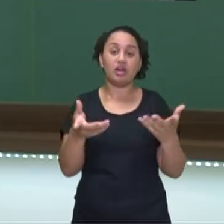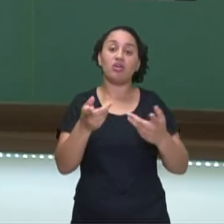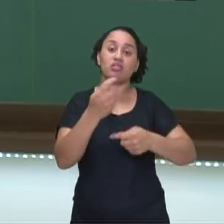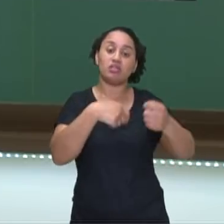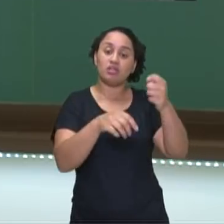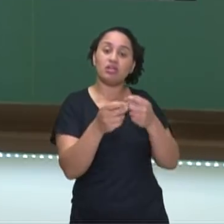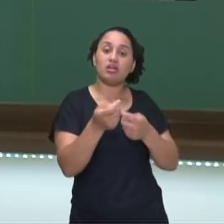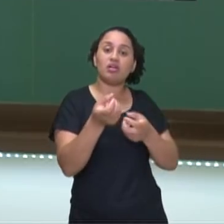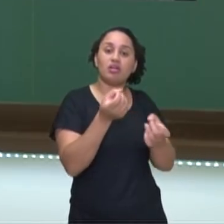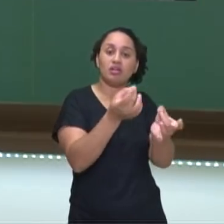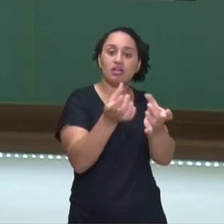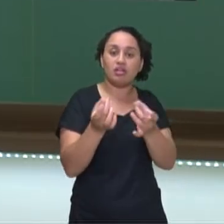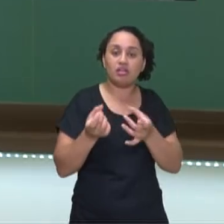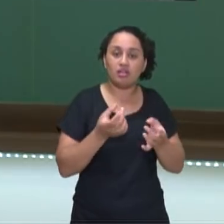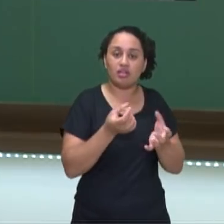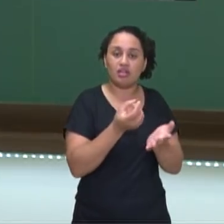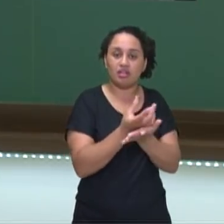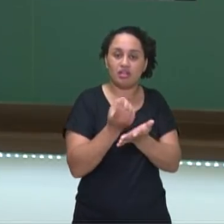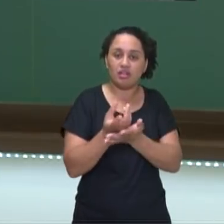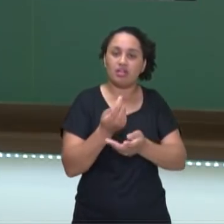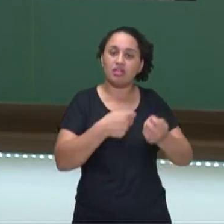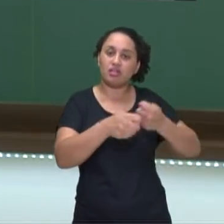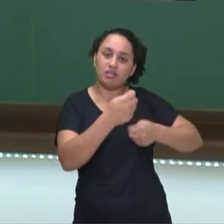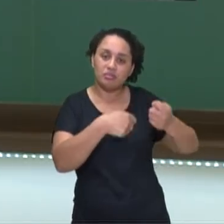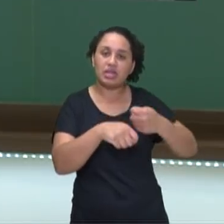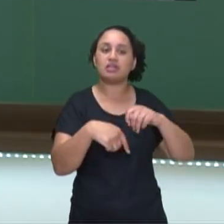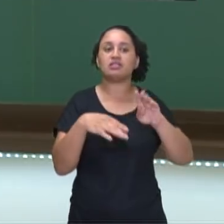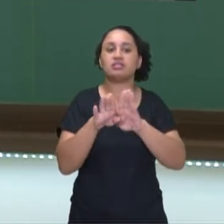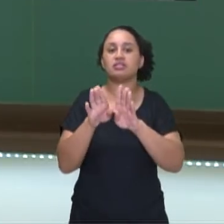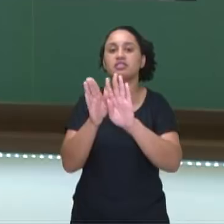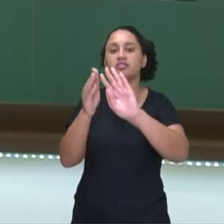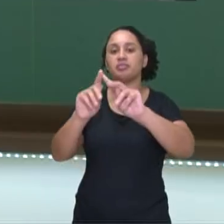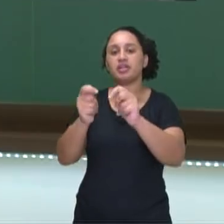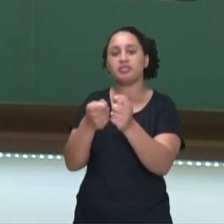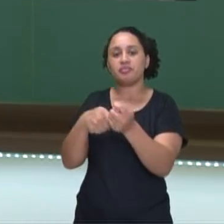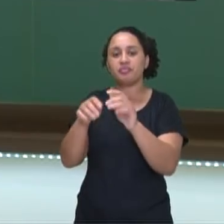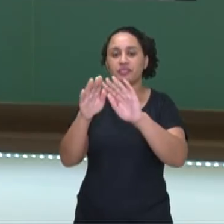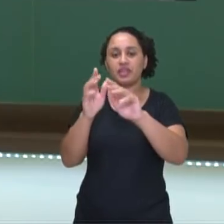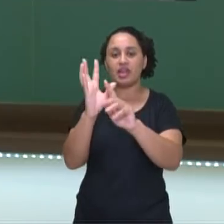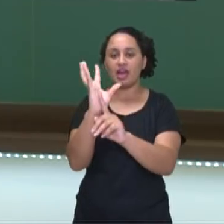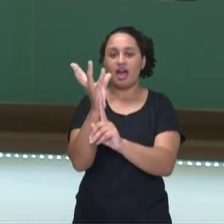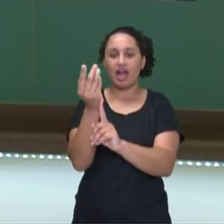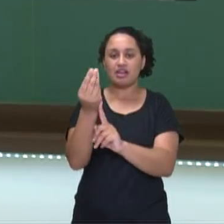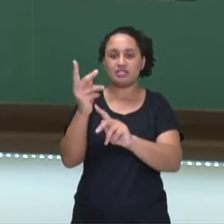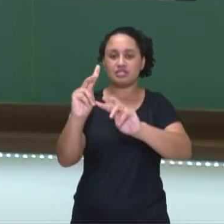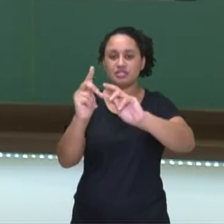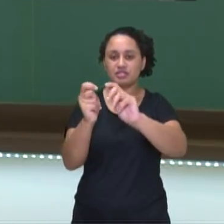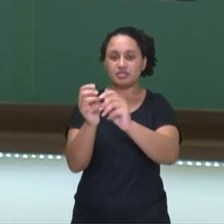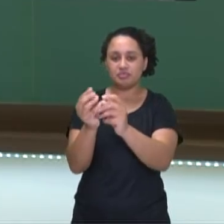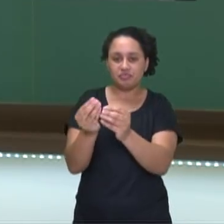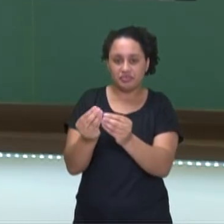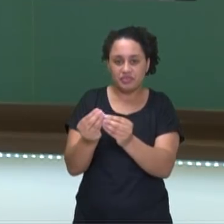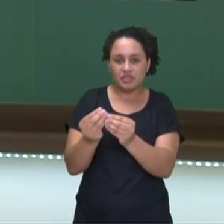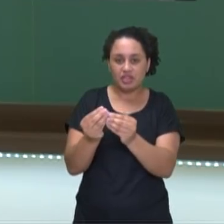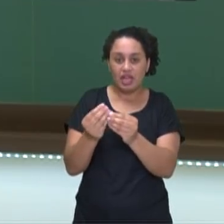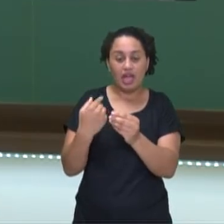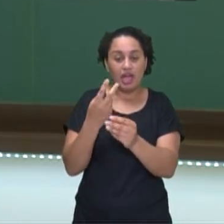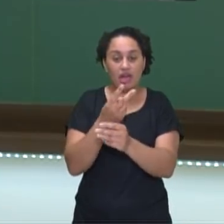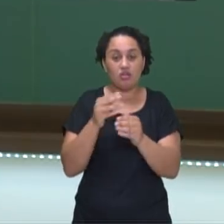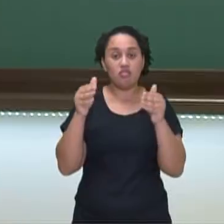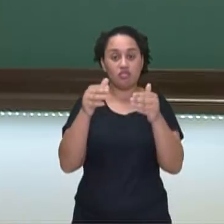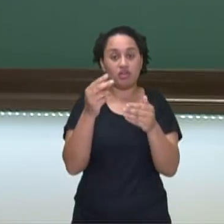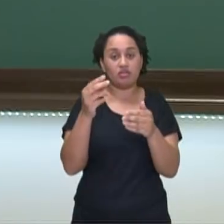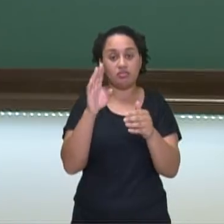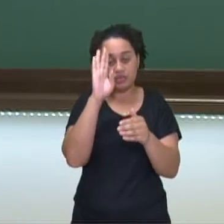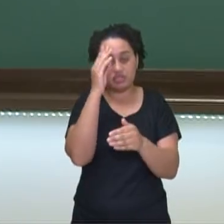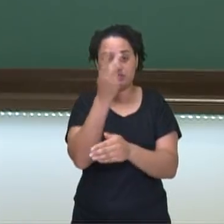os iorubás. O que você consegue perceber aí? Que você tem uma característica mais urbana.